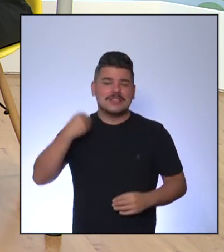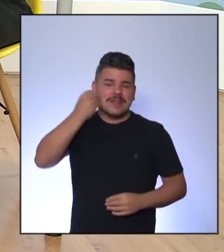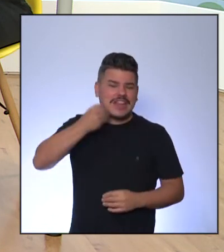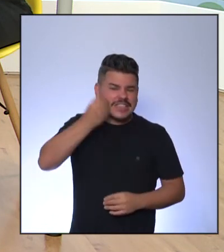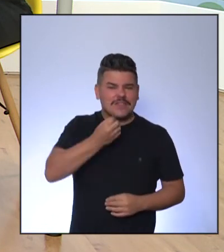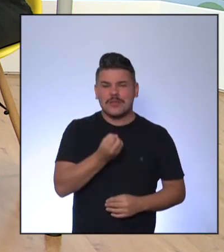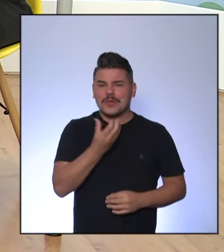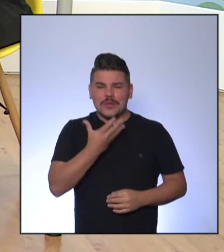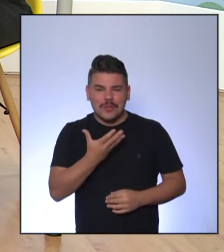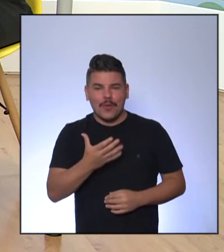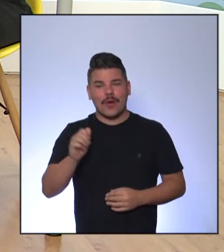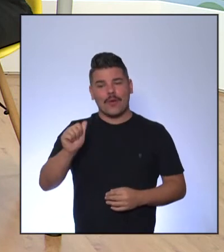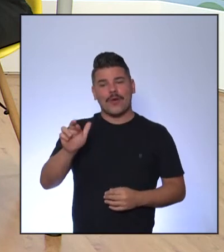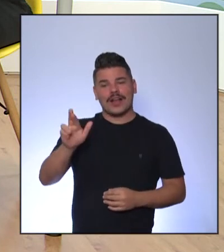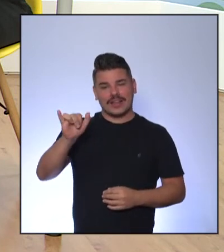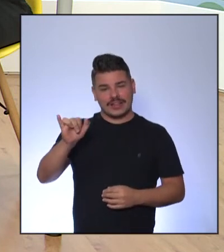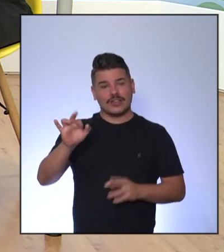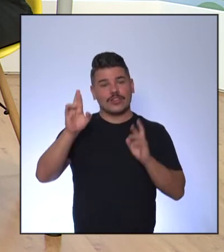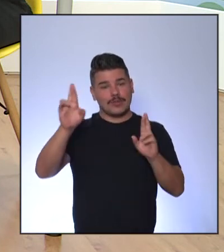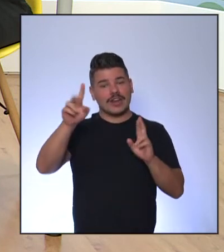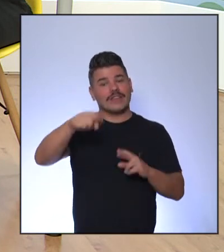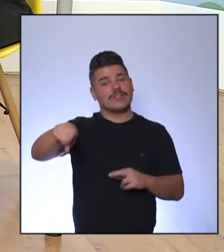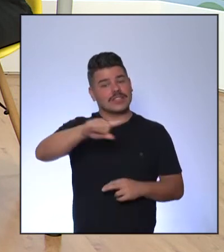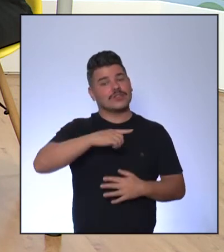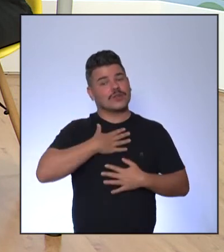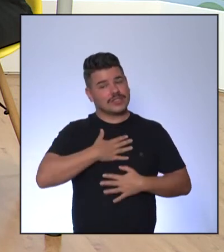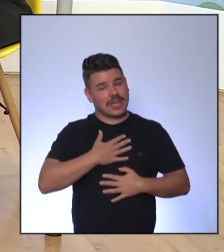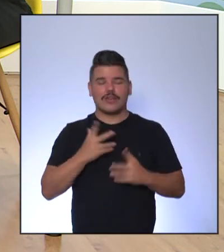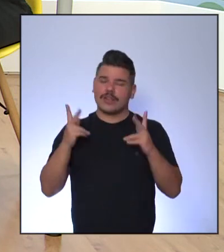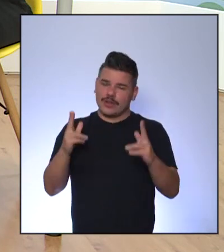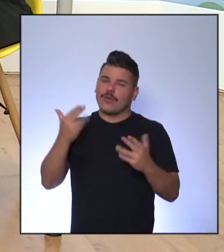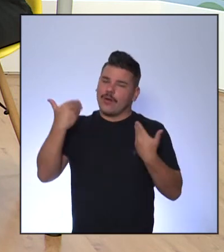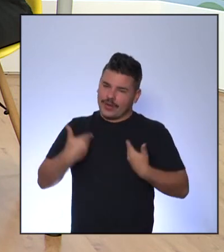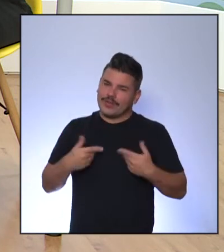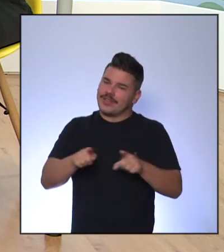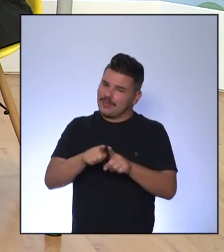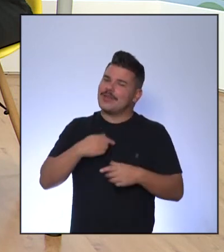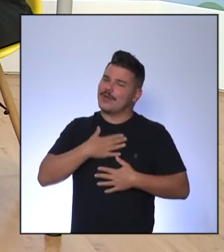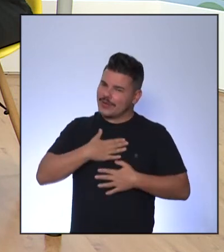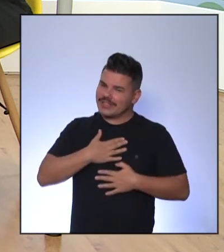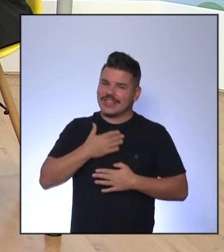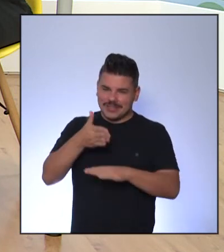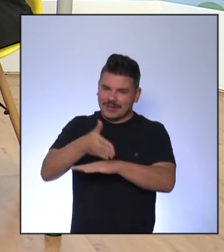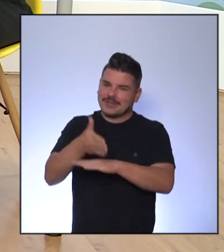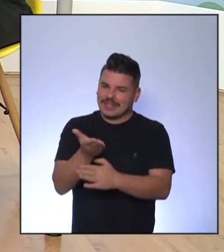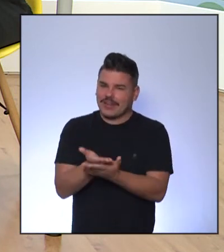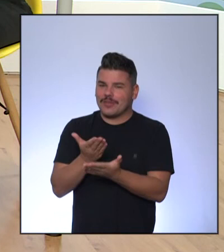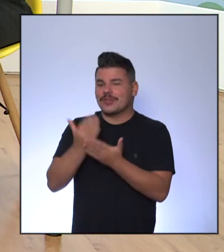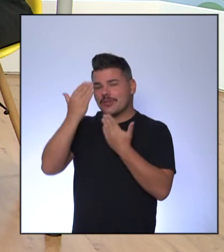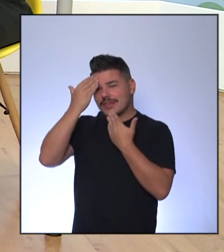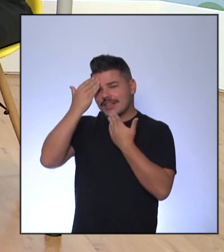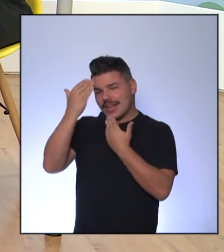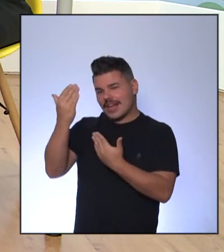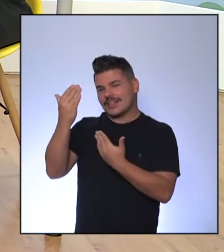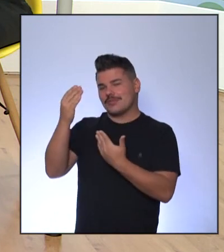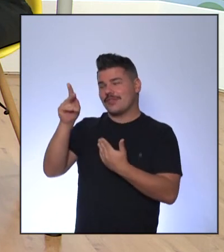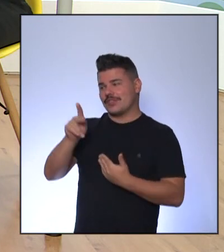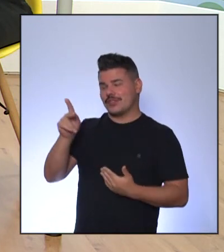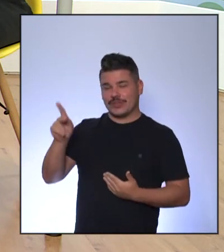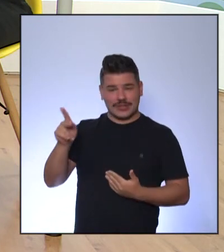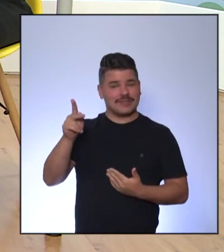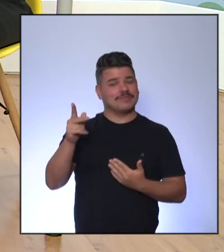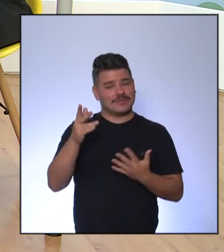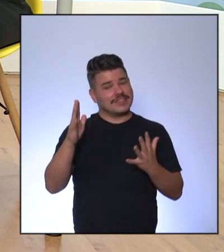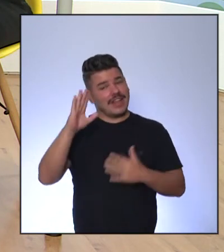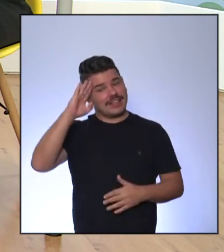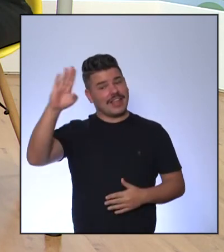bem legal. Espero que vocês tenham gostado, assim como eu gostei de participar dessa aula. Muito obrigada, professora Regiane. E até